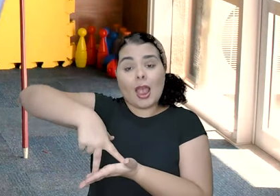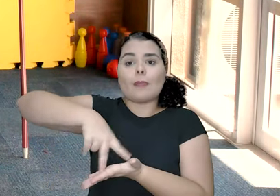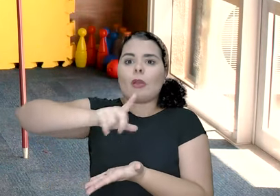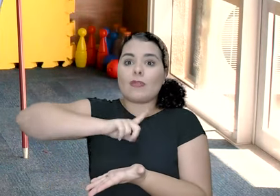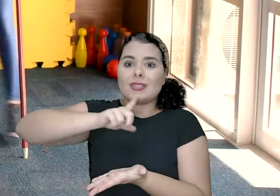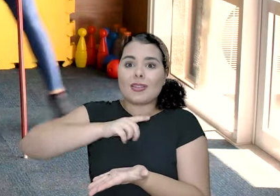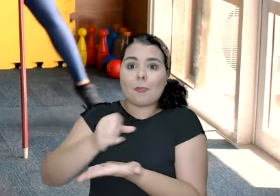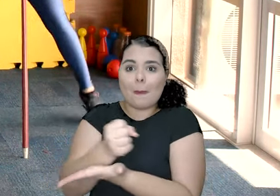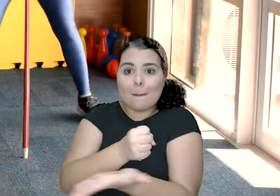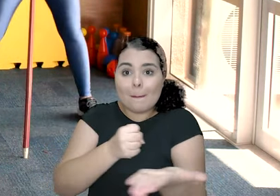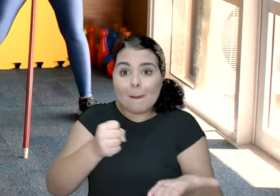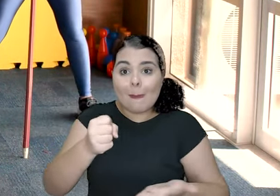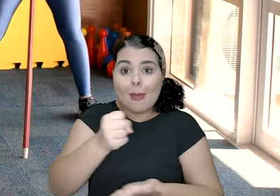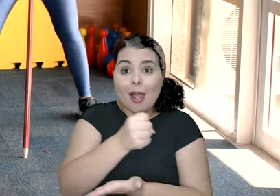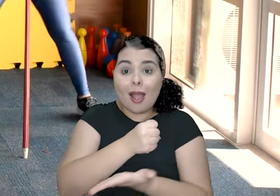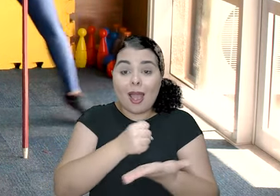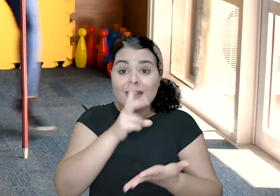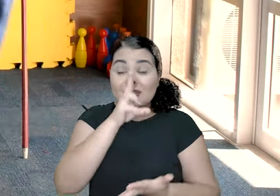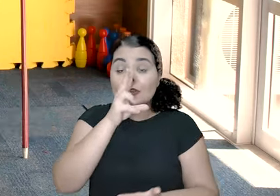de sustentação.